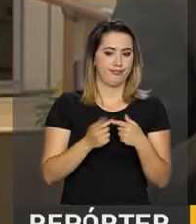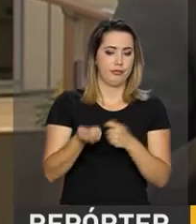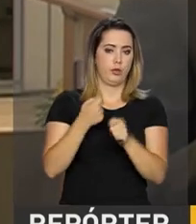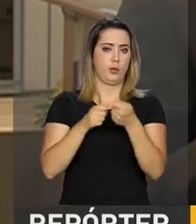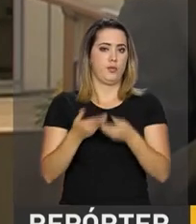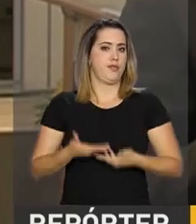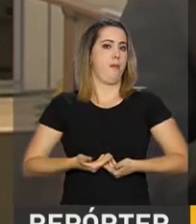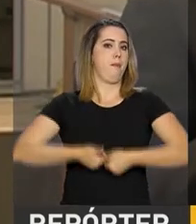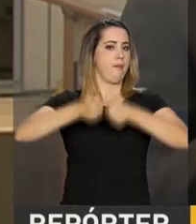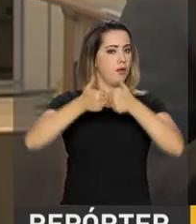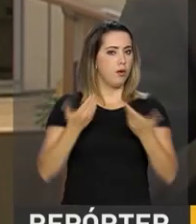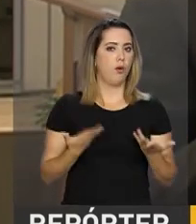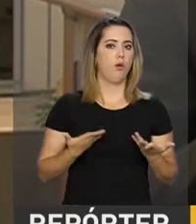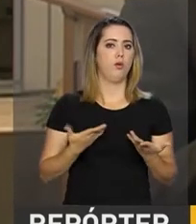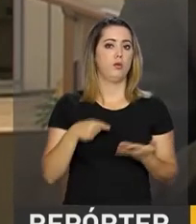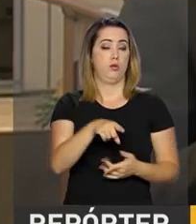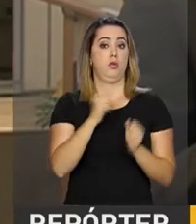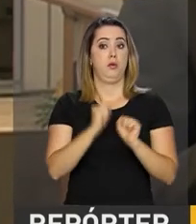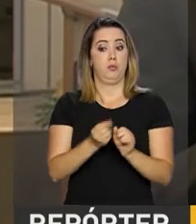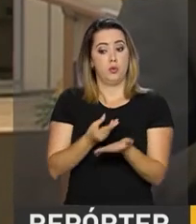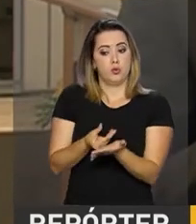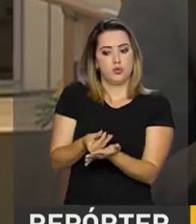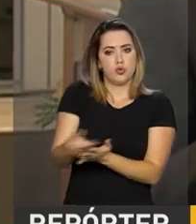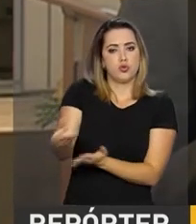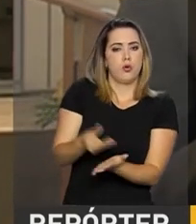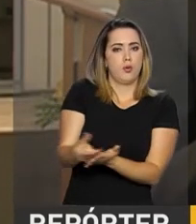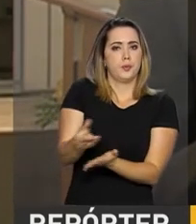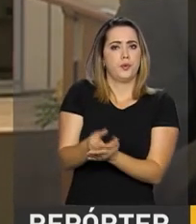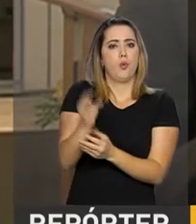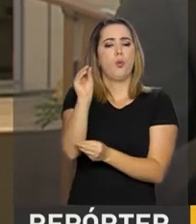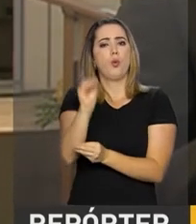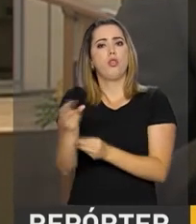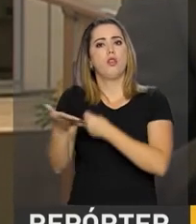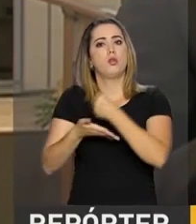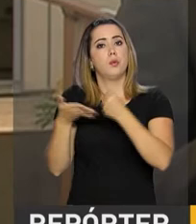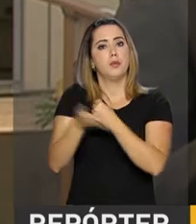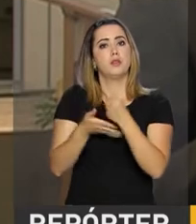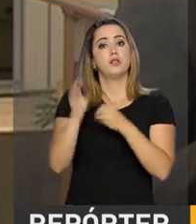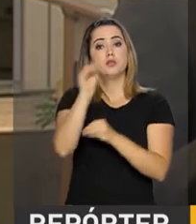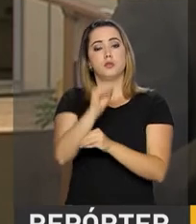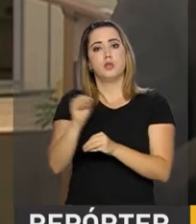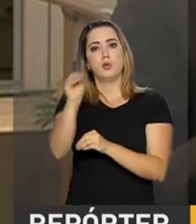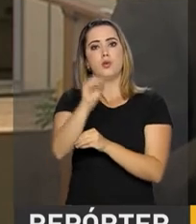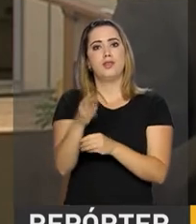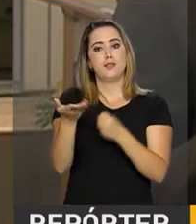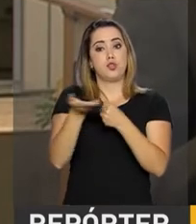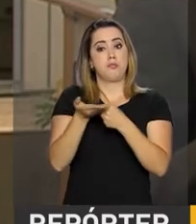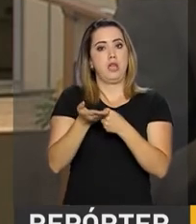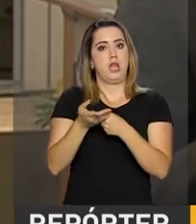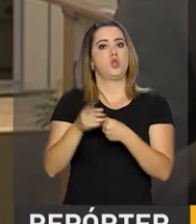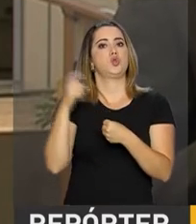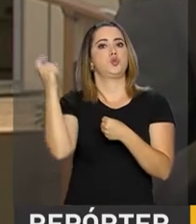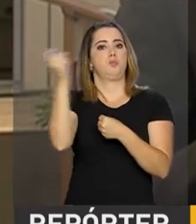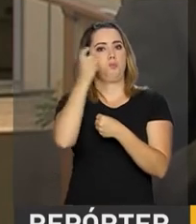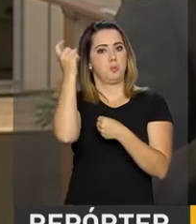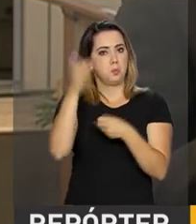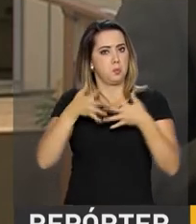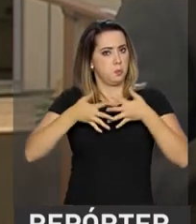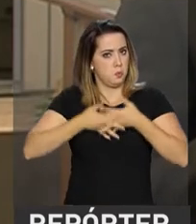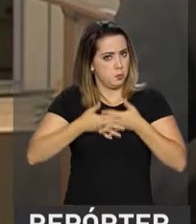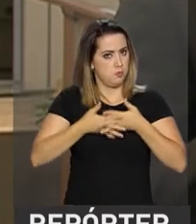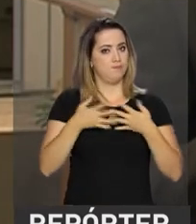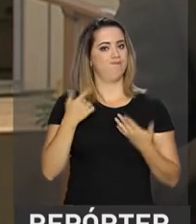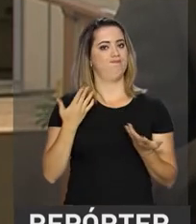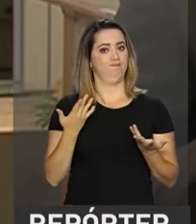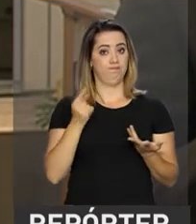ao Ministério da Saúde ampliar os repasses de recursos para atenção básica e também atendimentos de média e alta complexidades, como os